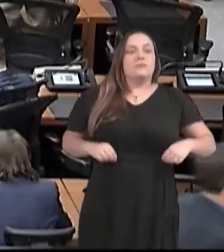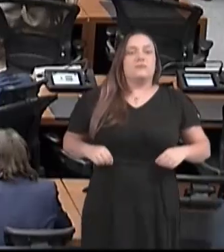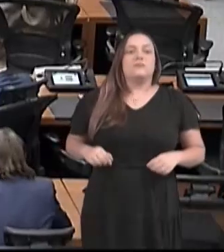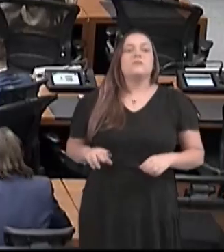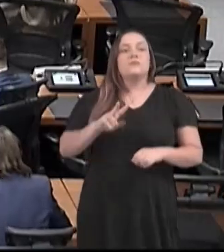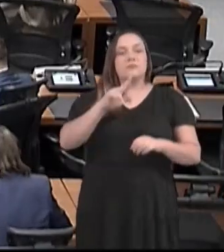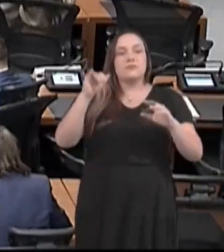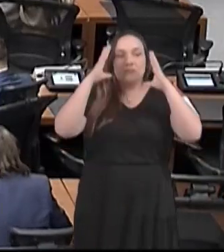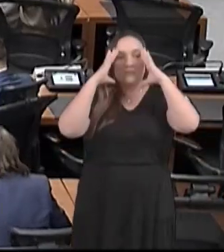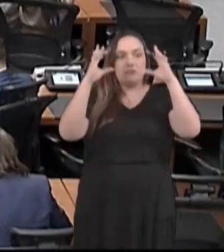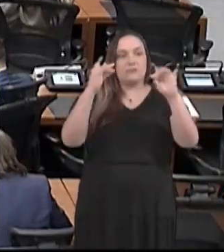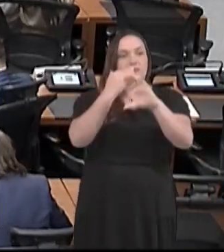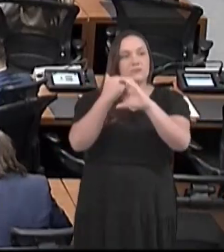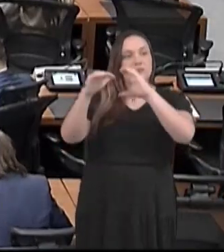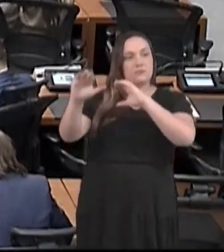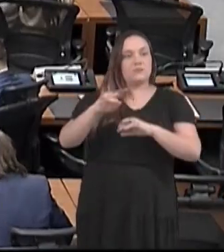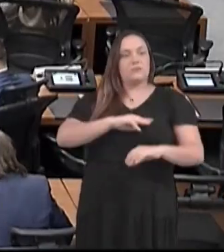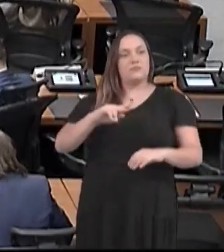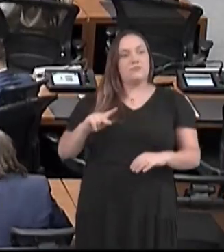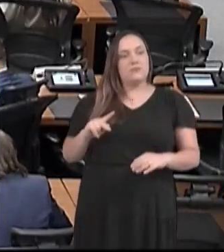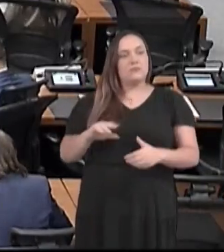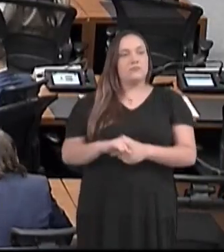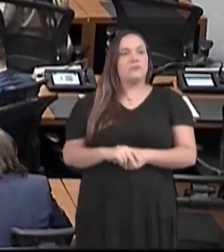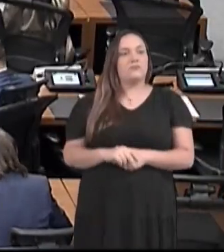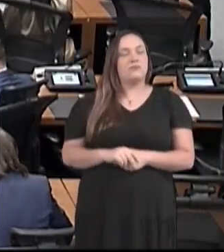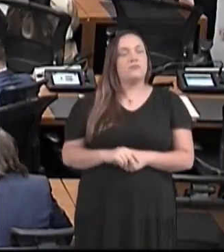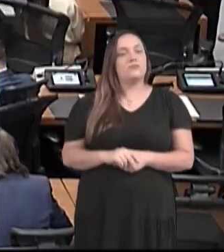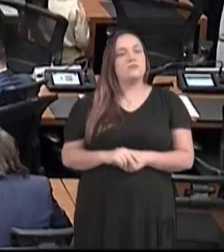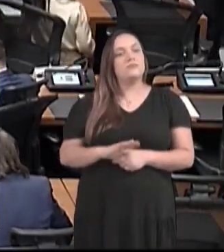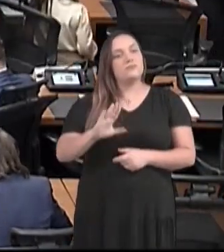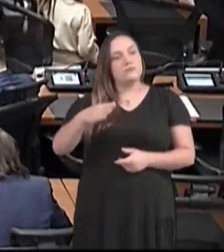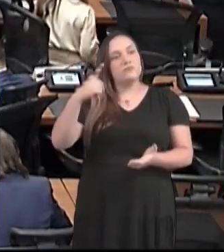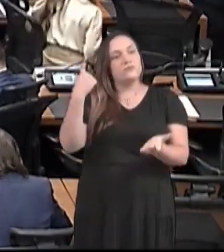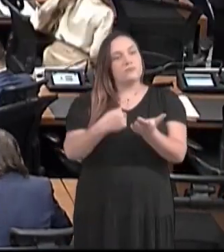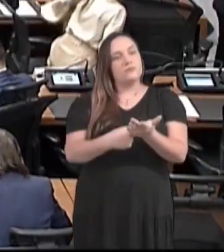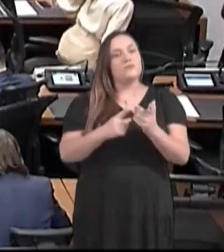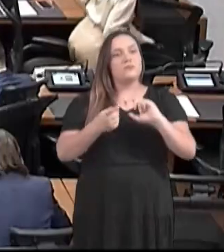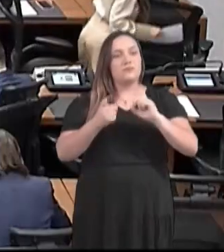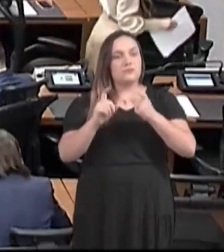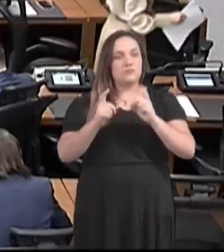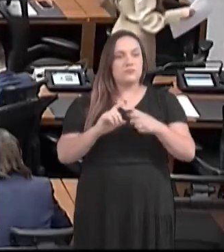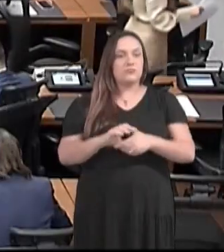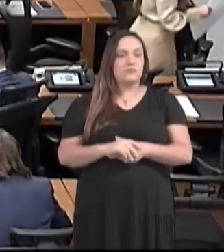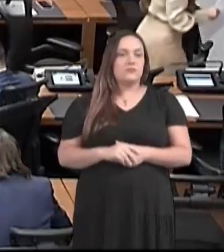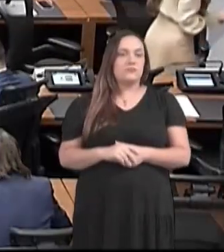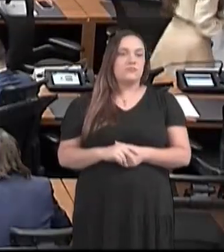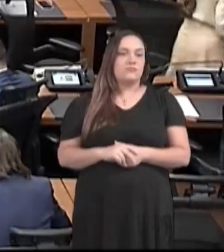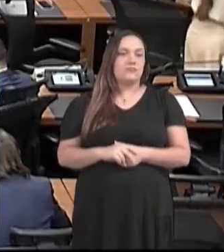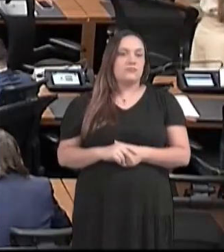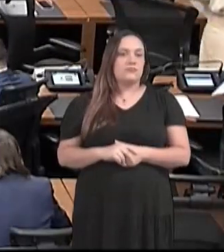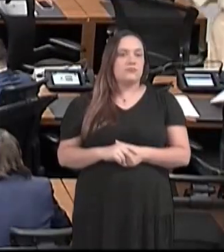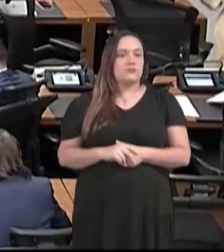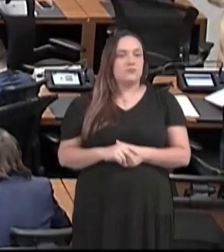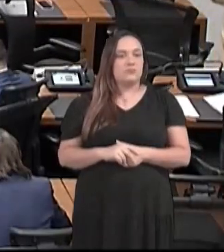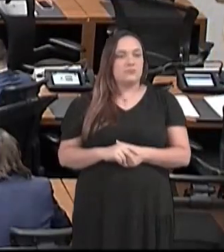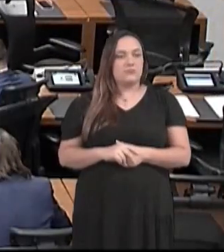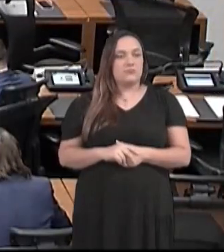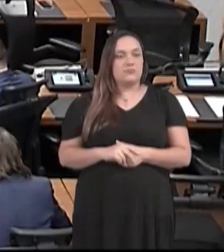oficialmente um encaminhamento, de preferência até nós pensamos em marcar a reunião, convidando prefeitos e tudo, mas